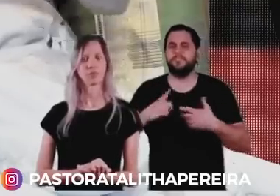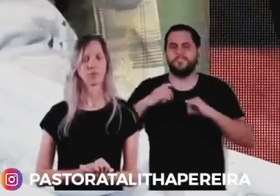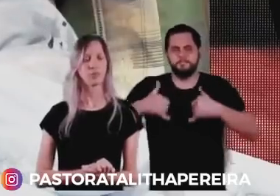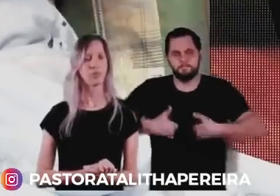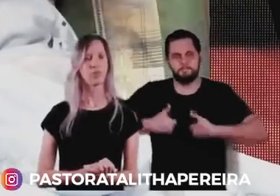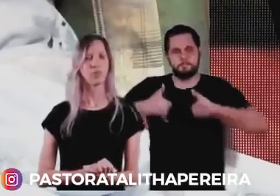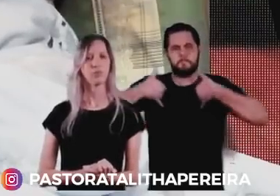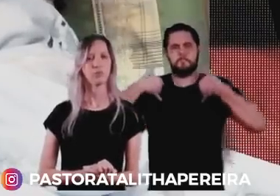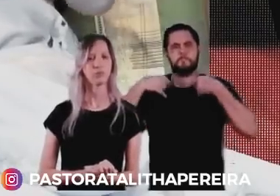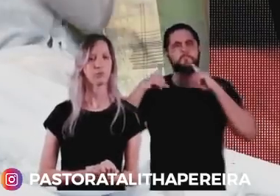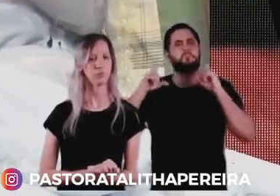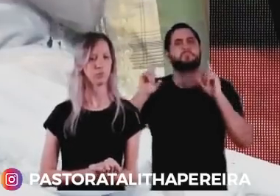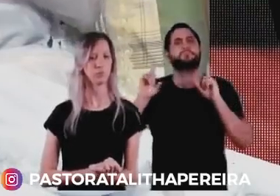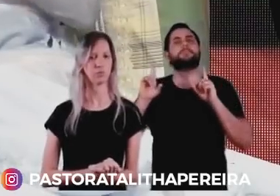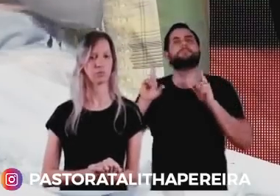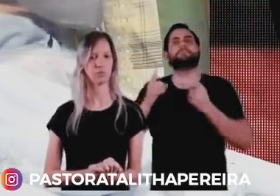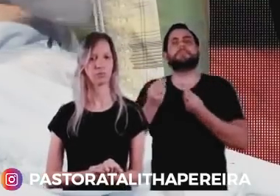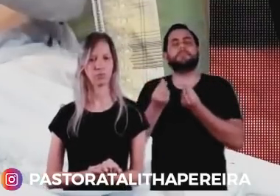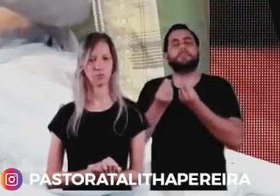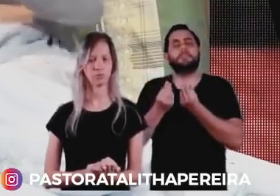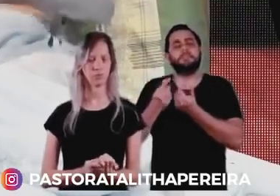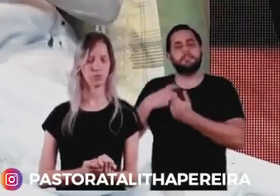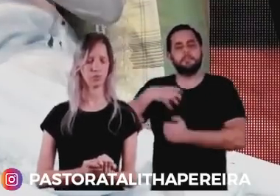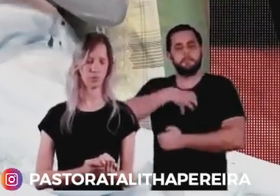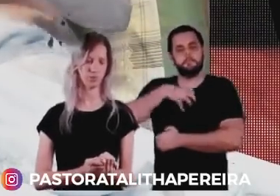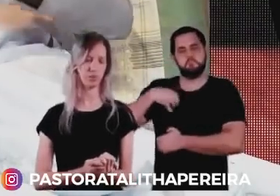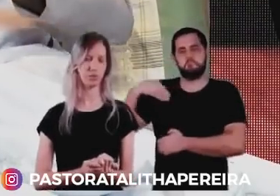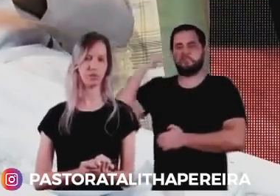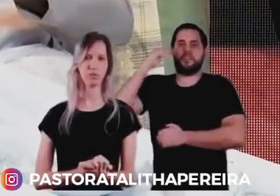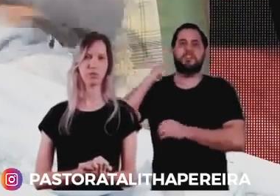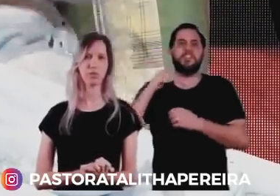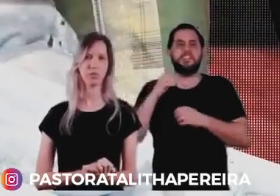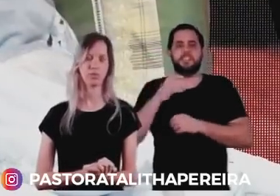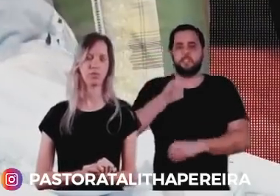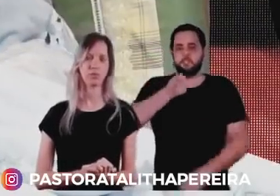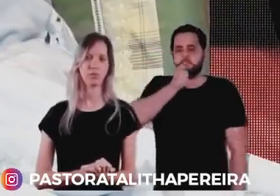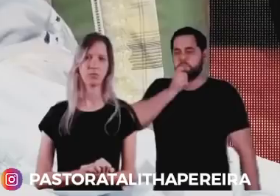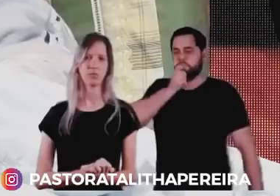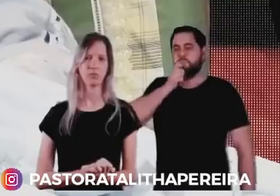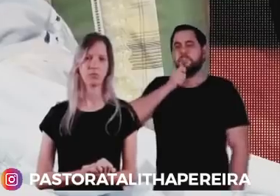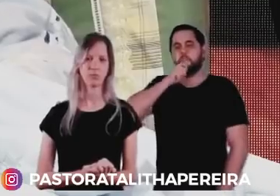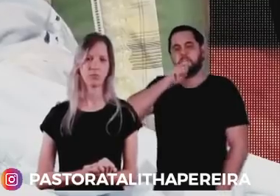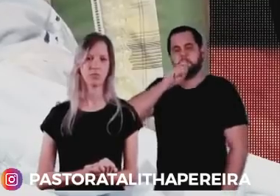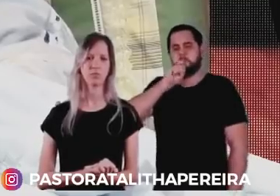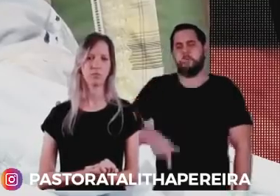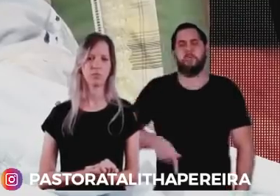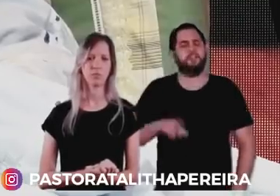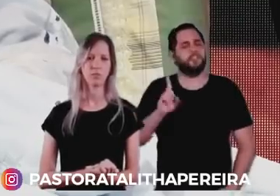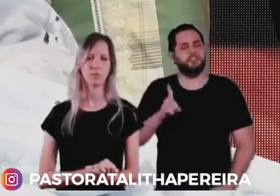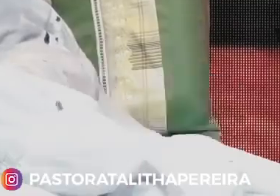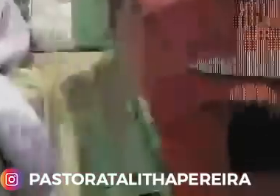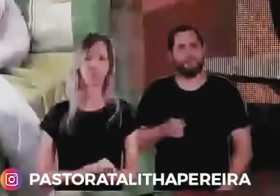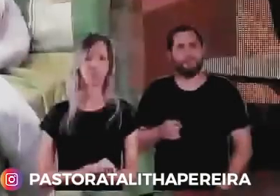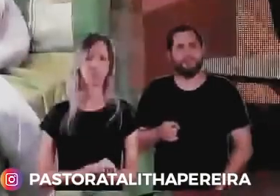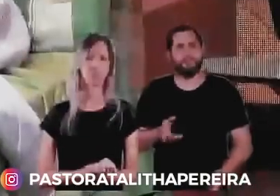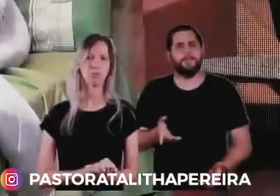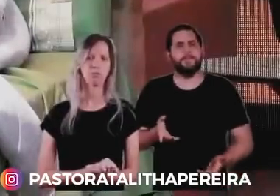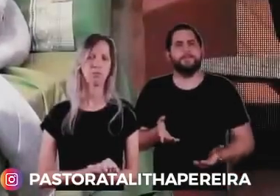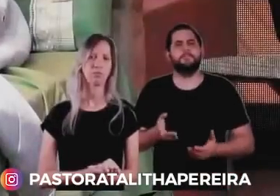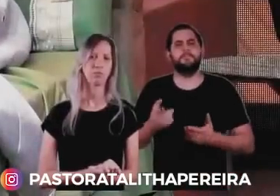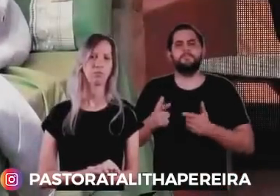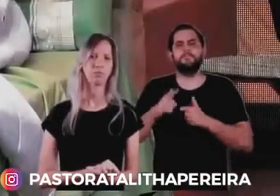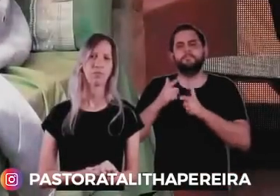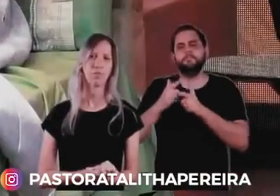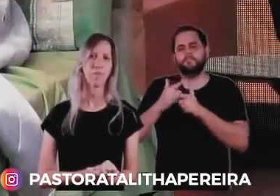orgulho, não leve prepotência, nem grosseria. Eu estou para ver um problema ele